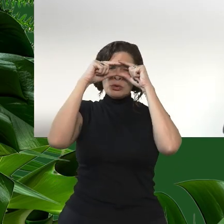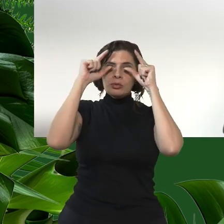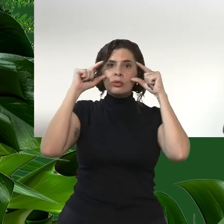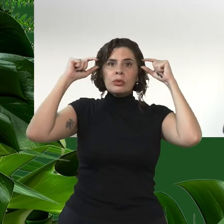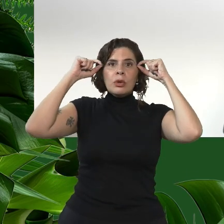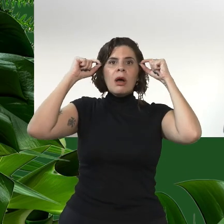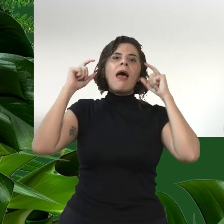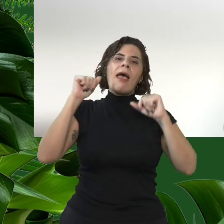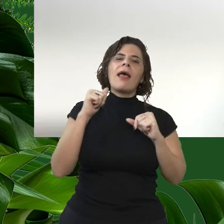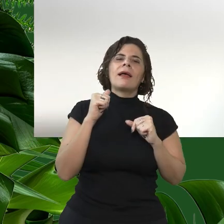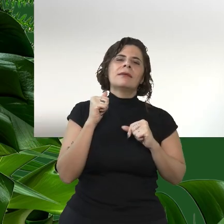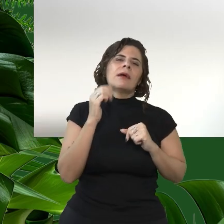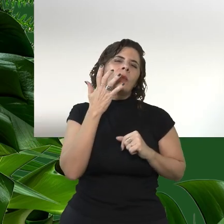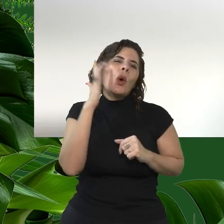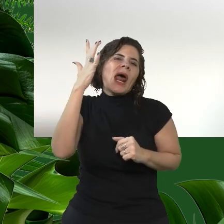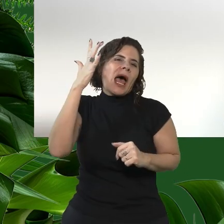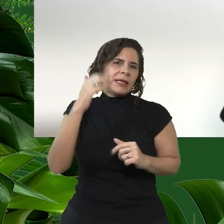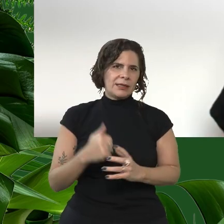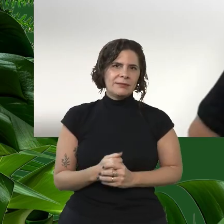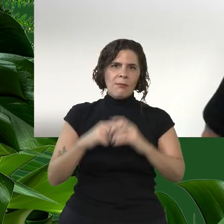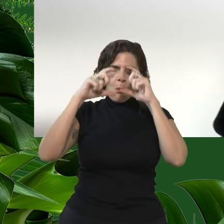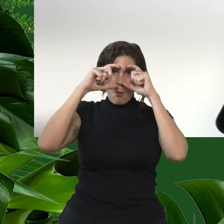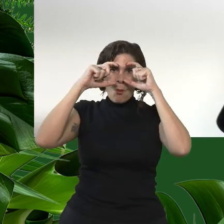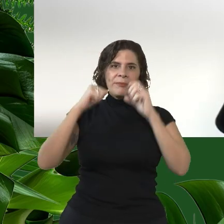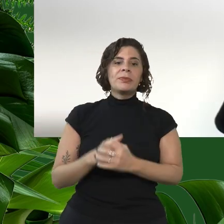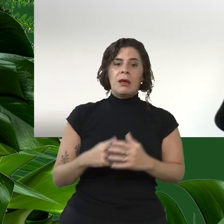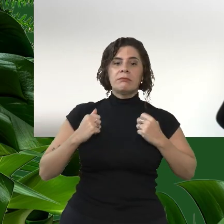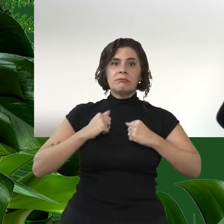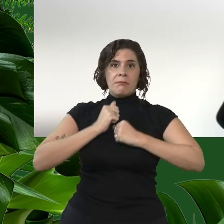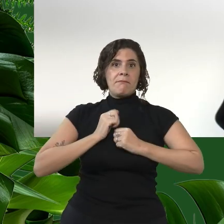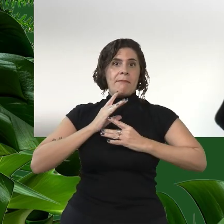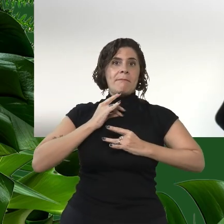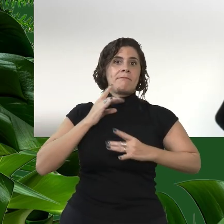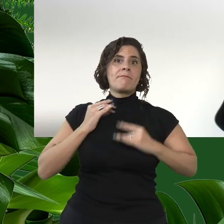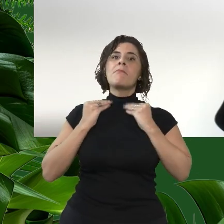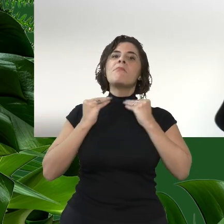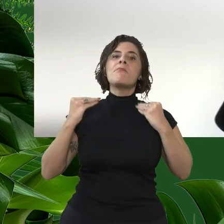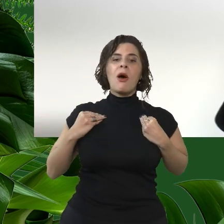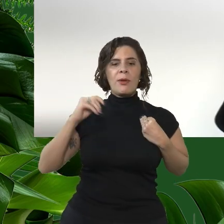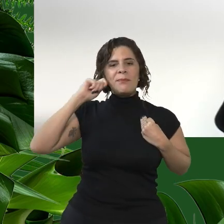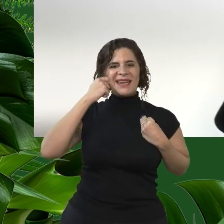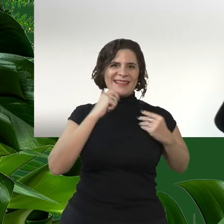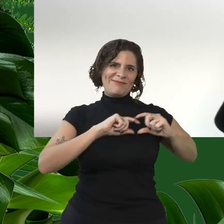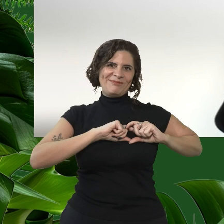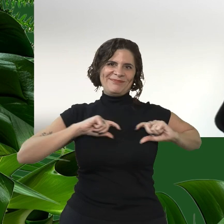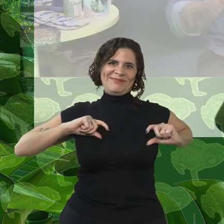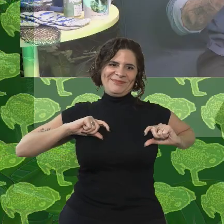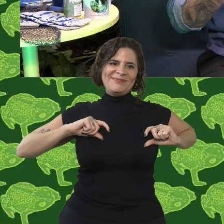e redondo, lente redonda. Estou vestindo uma camisa polo preta, da Fundação Grupo Boticário.